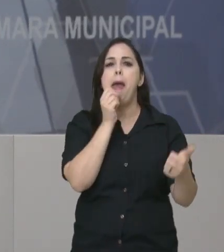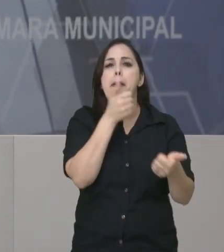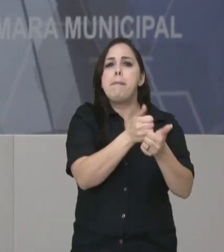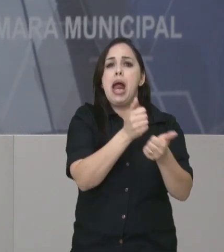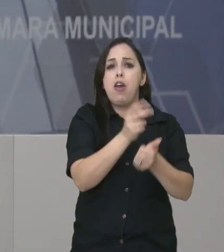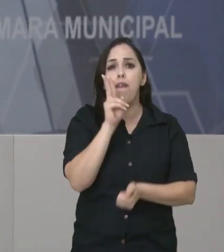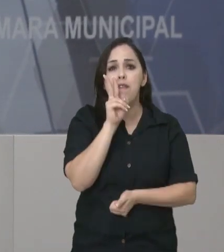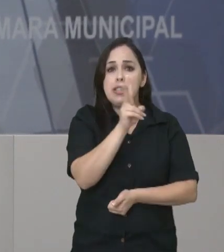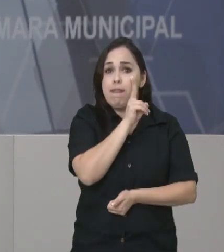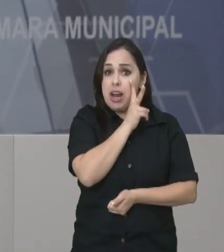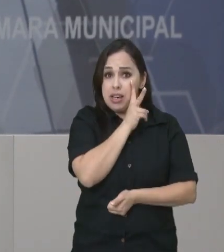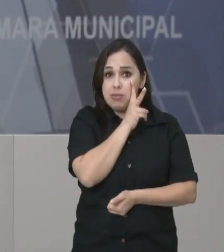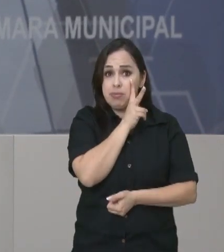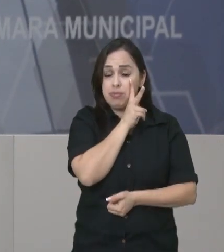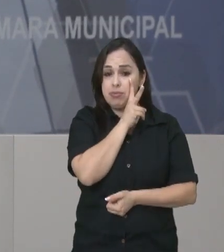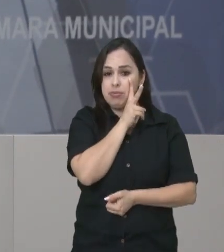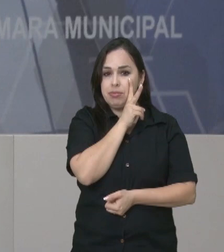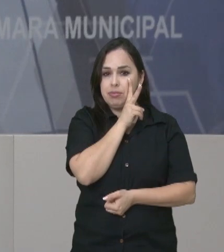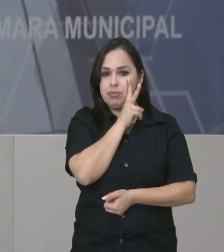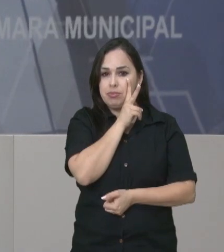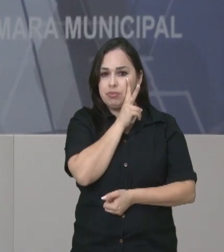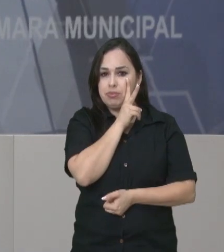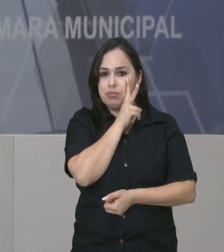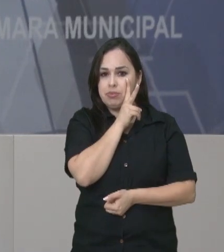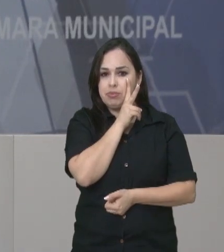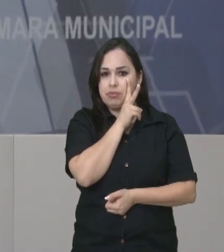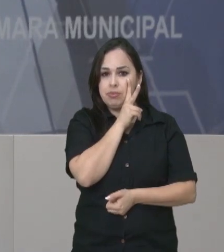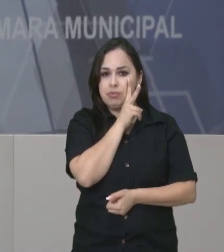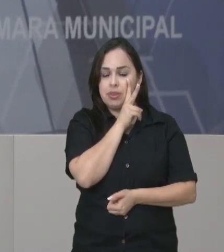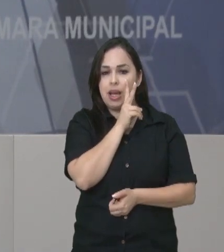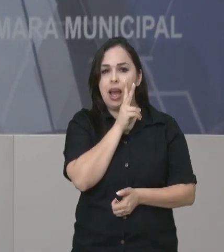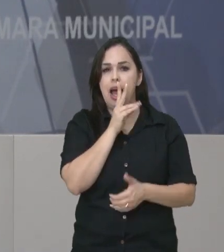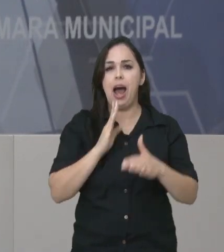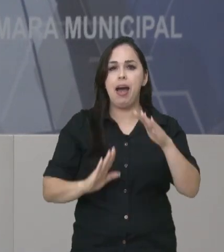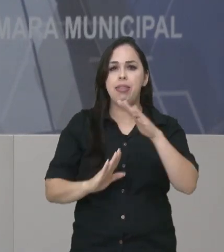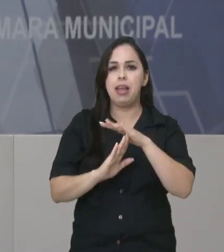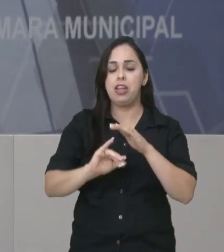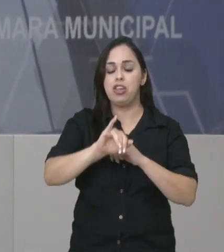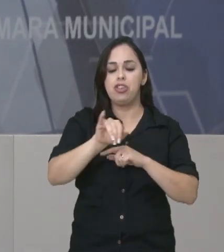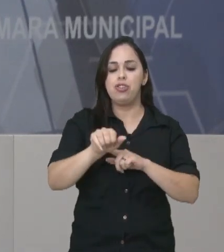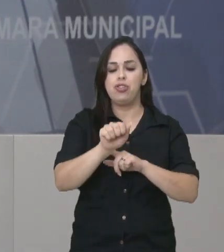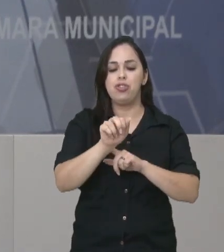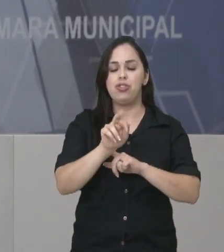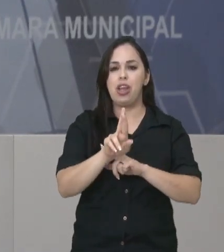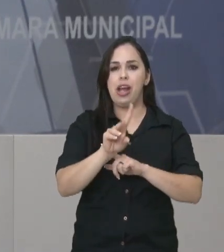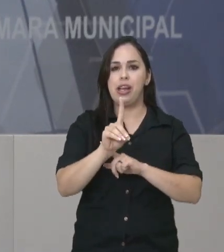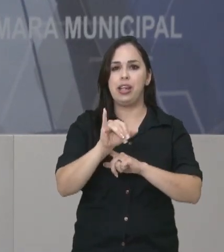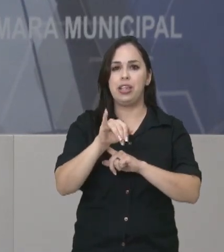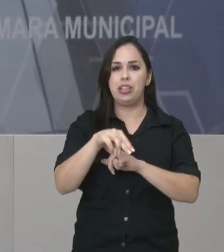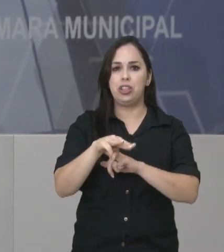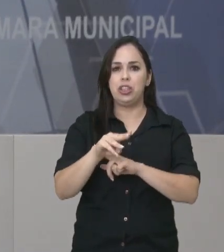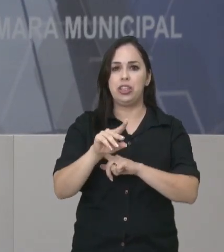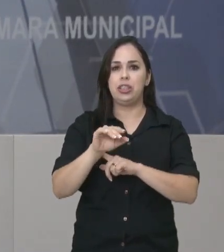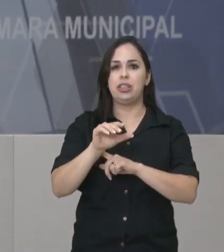Verde até o Jardim das Flores. É uma obra com valor inicial